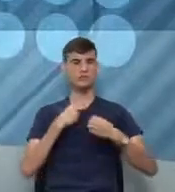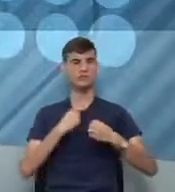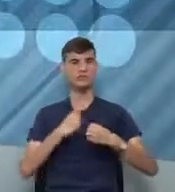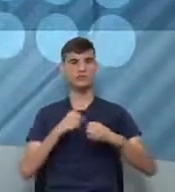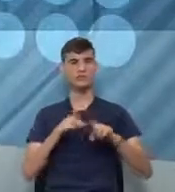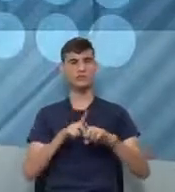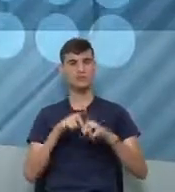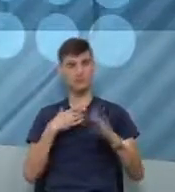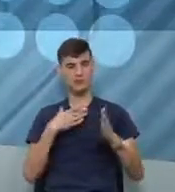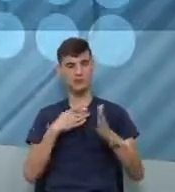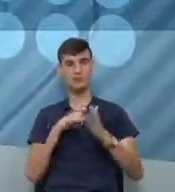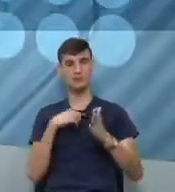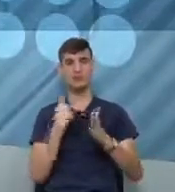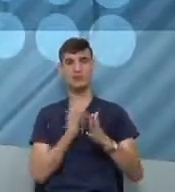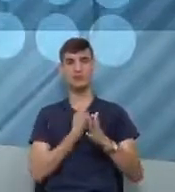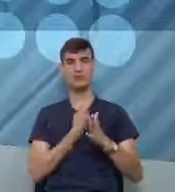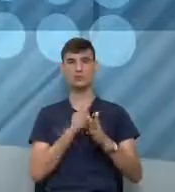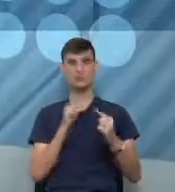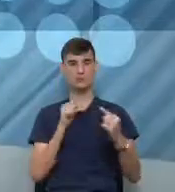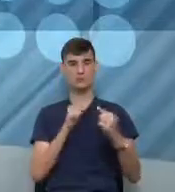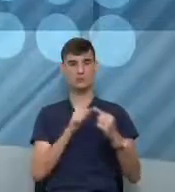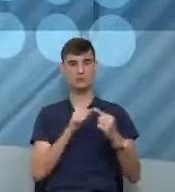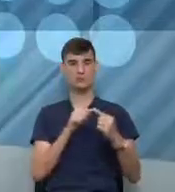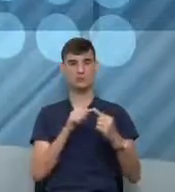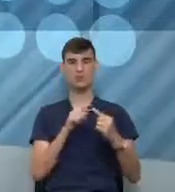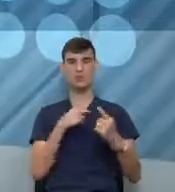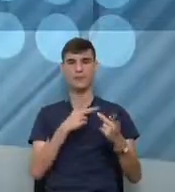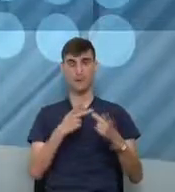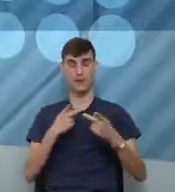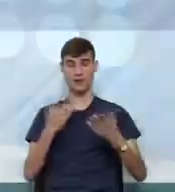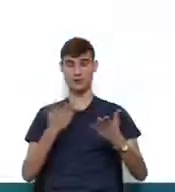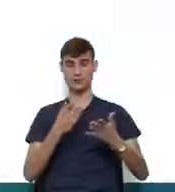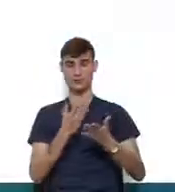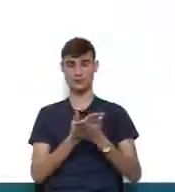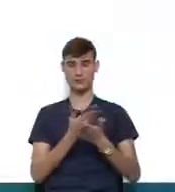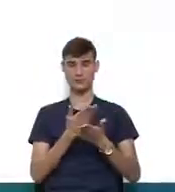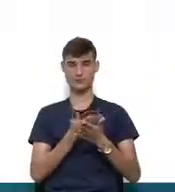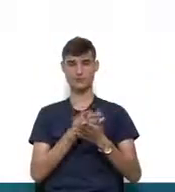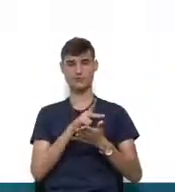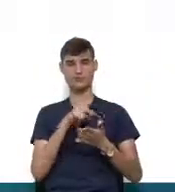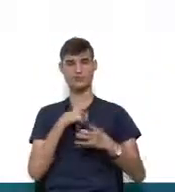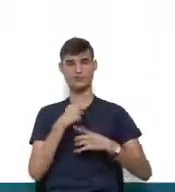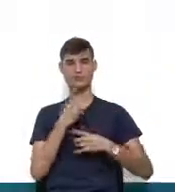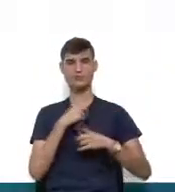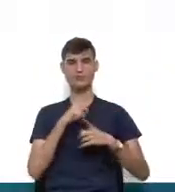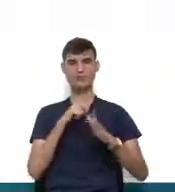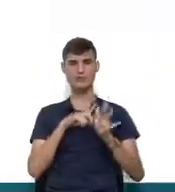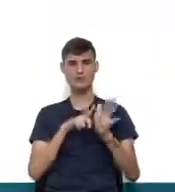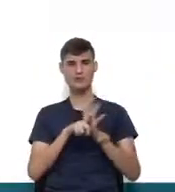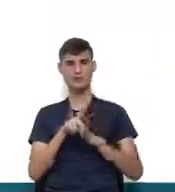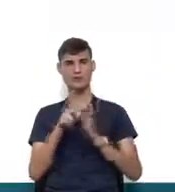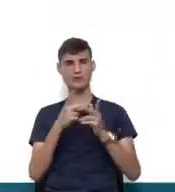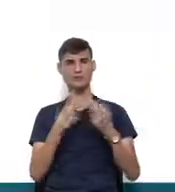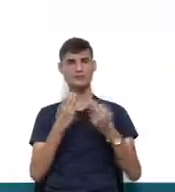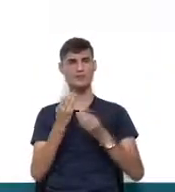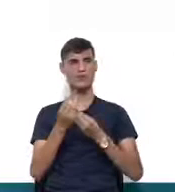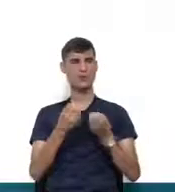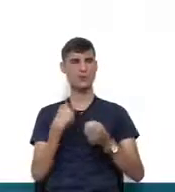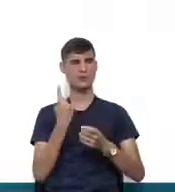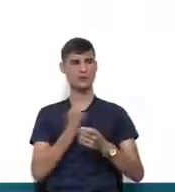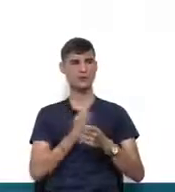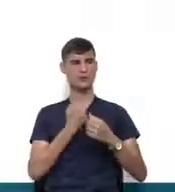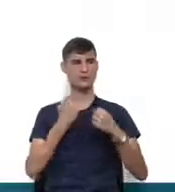possível, atingindo o nosso objetivo. Nós temos um convite de estudo que eu trago uns questionamentos, né? Como que